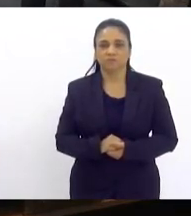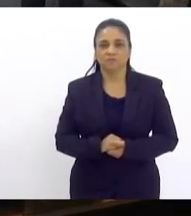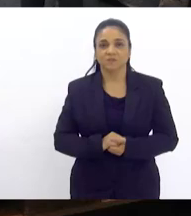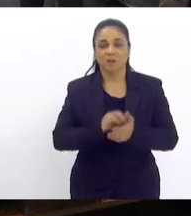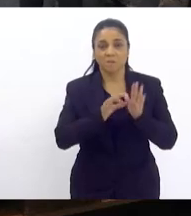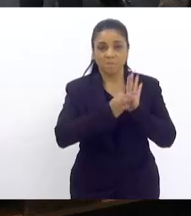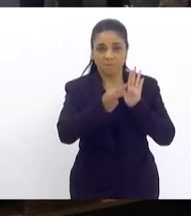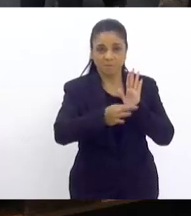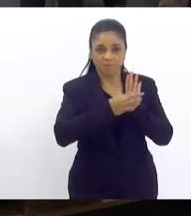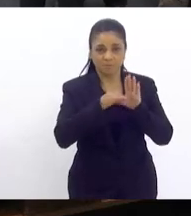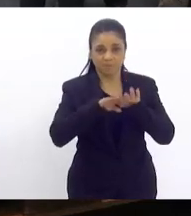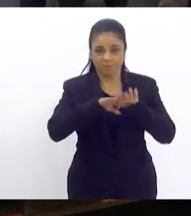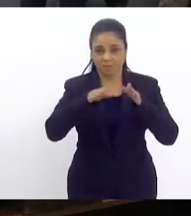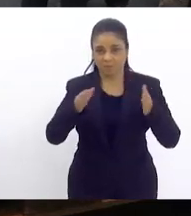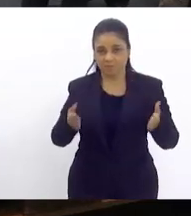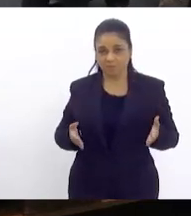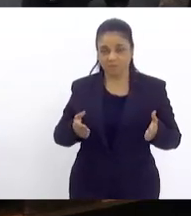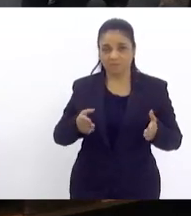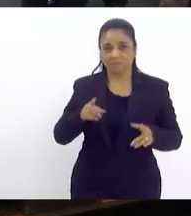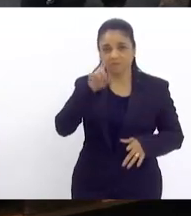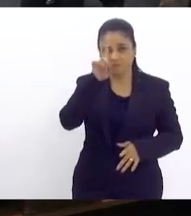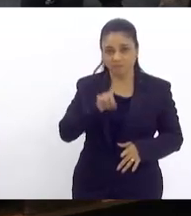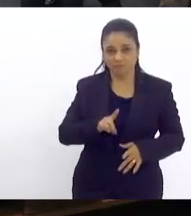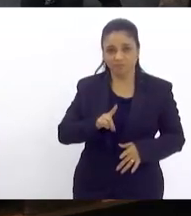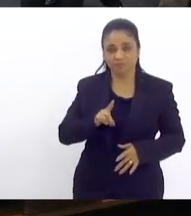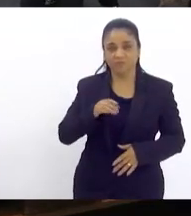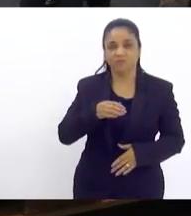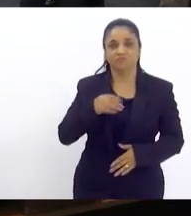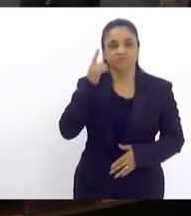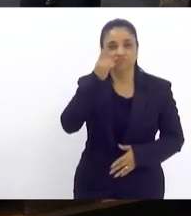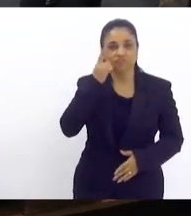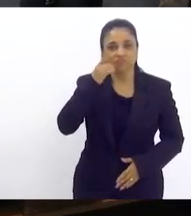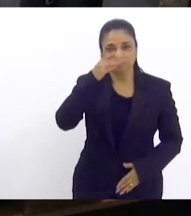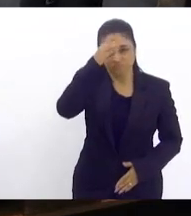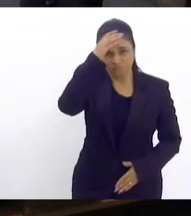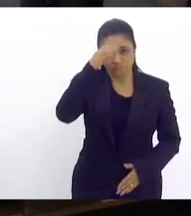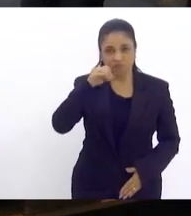diretora Nobre deputada tia Ju